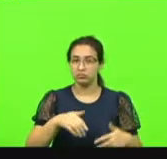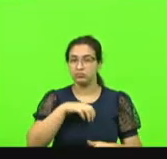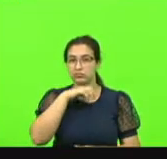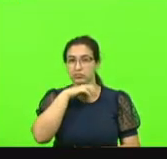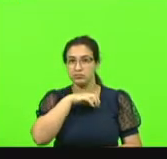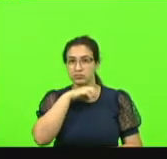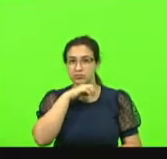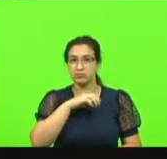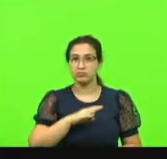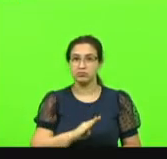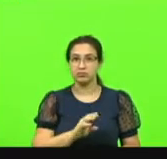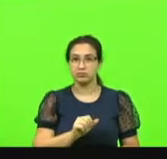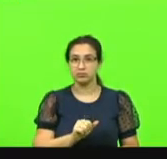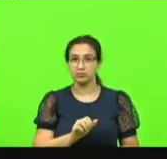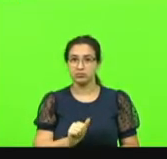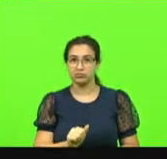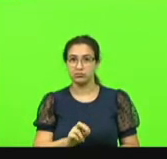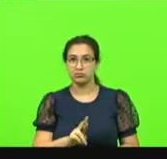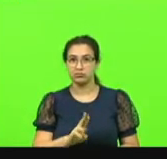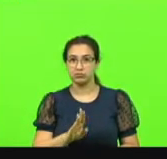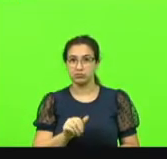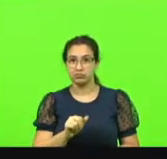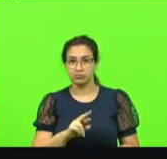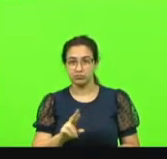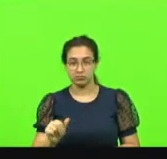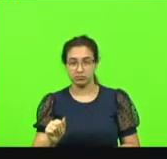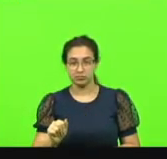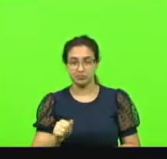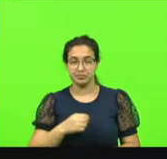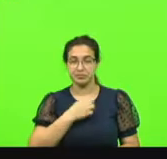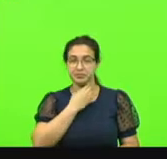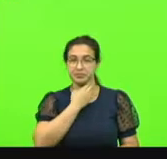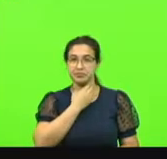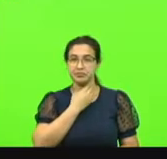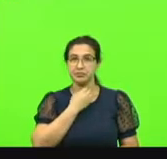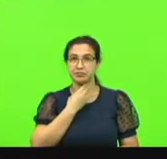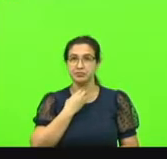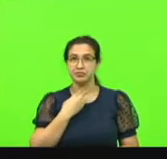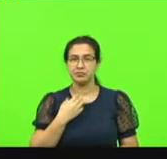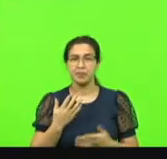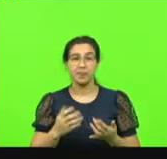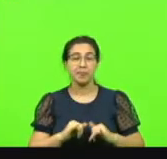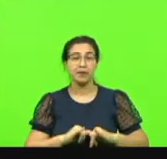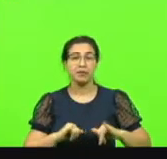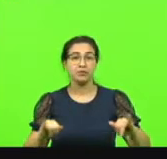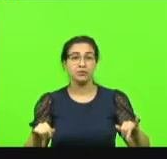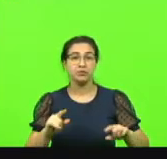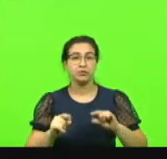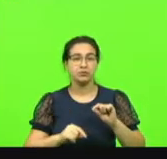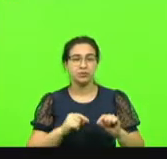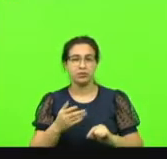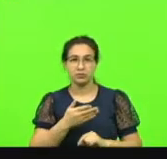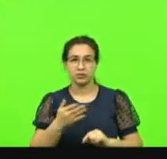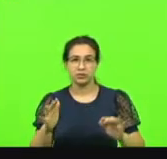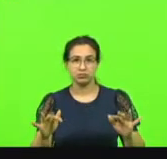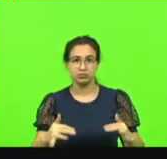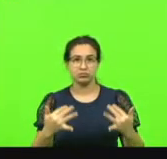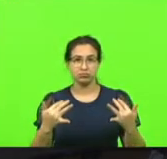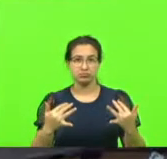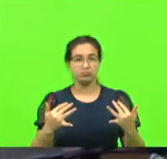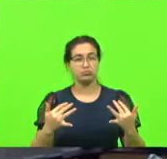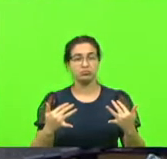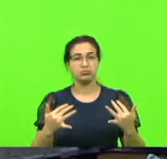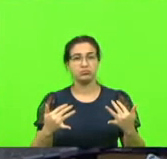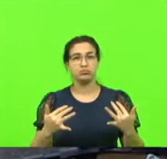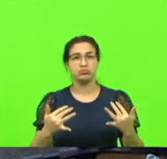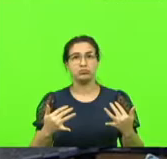Hartmann. Pela ordem, senhor presidente. Pela ordem, deputada Paulinha. Eu quero apenas anunciar aqui que nos acompanha na sessão o prefeito Diogo de